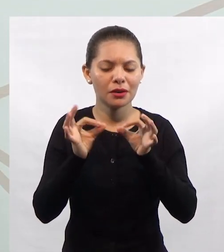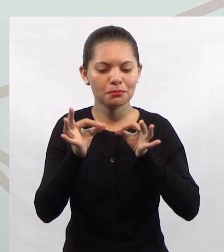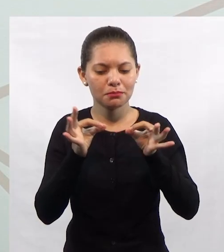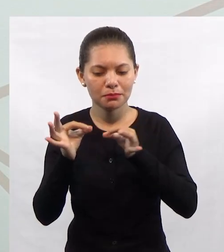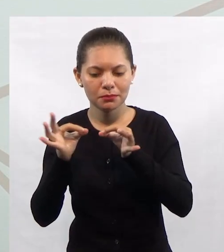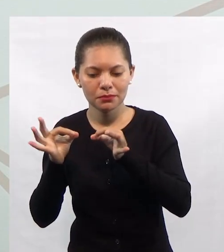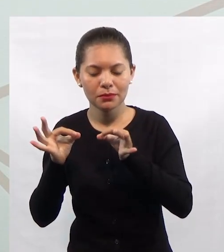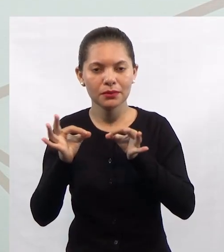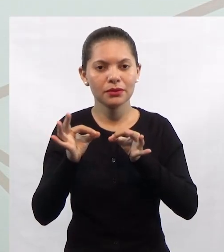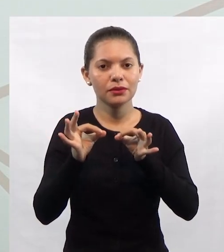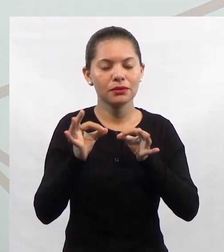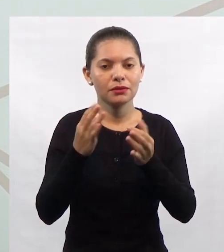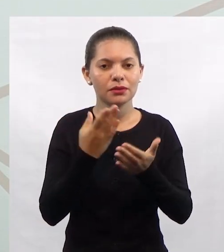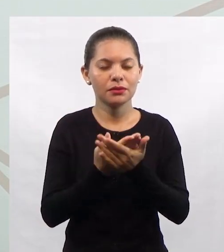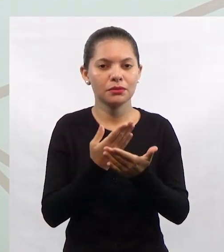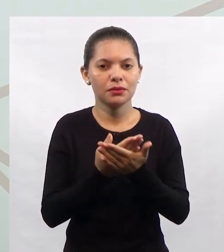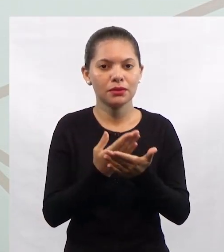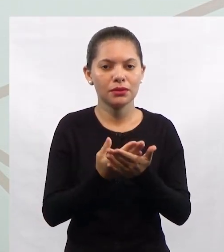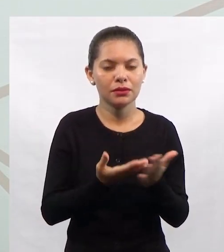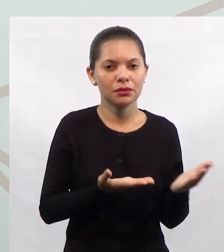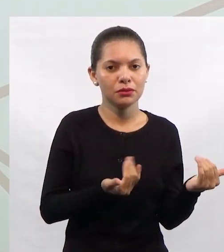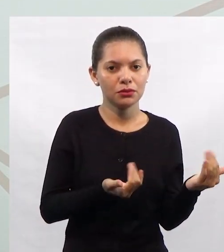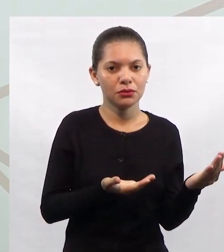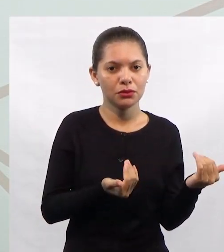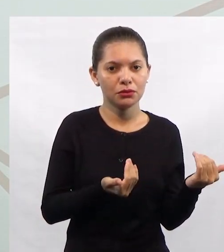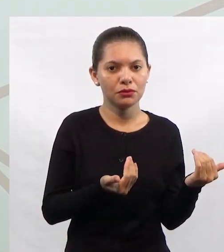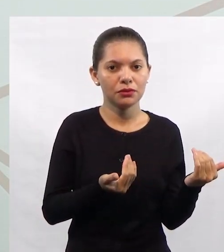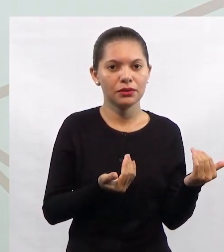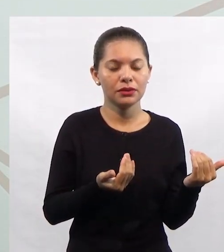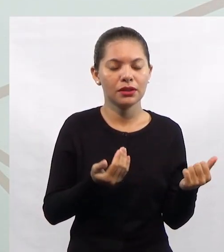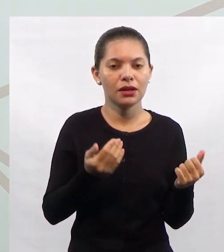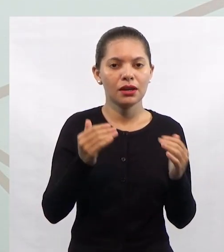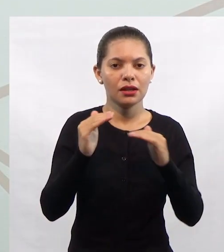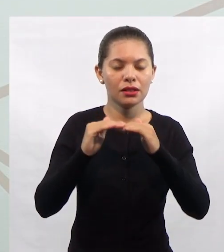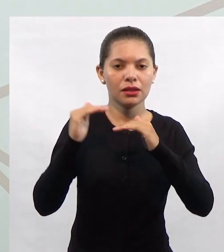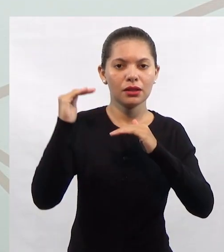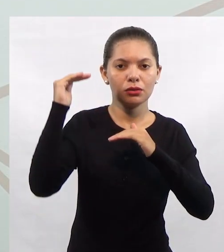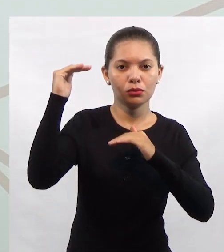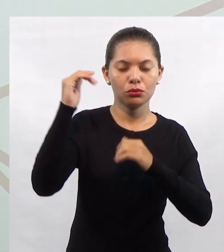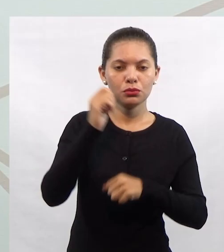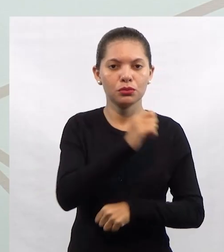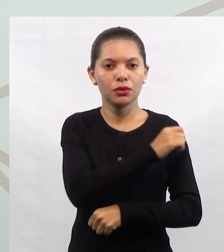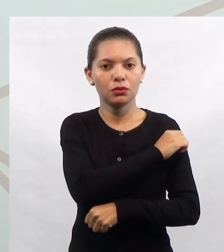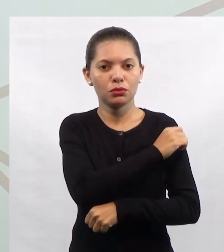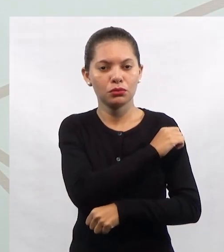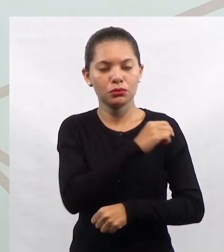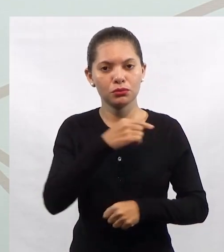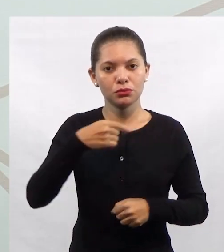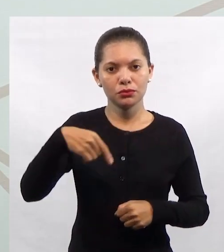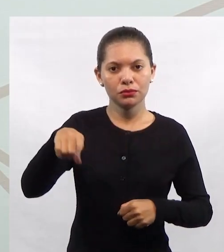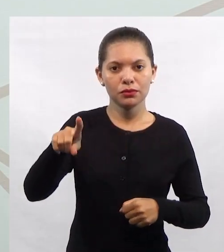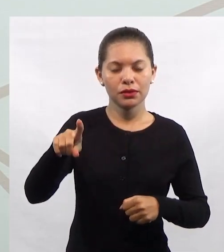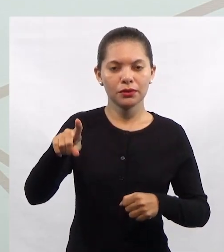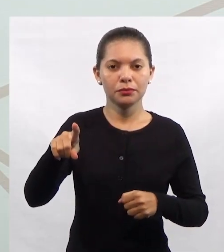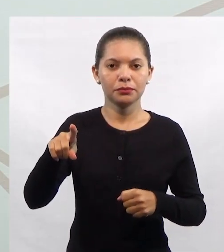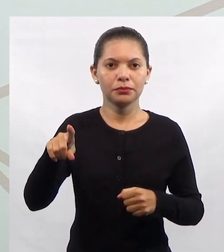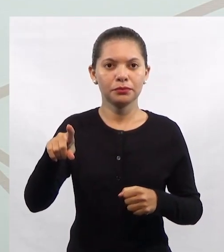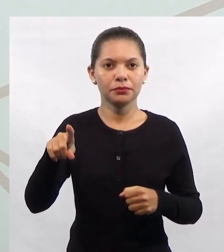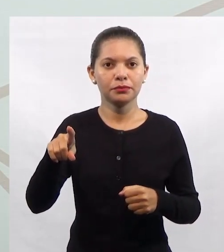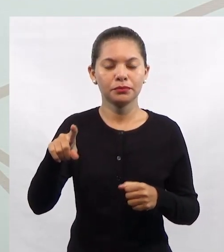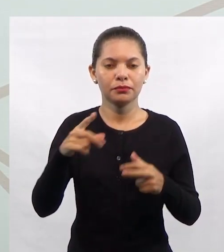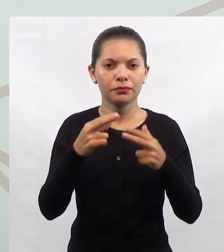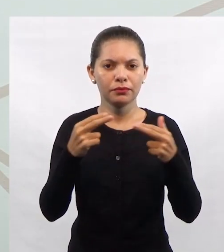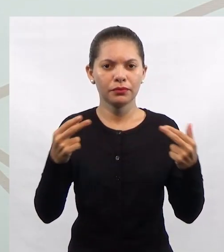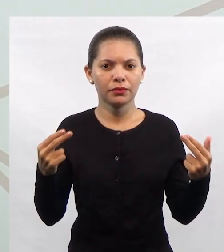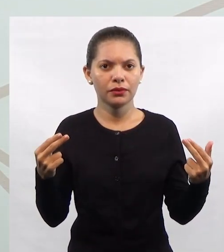da educação de jovens e adultos em que o aluno ele vai até, tem diferentes